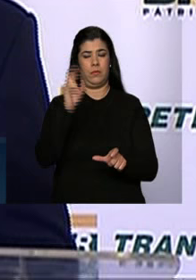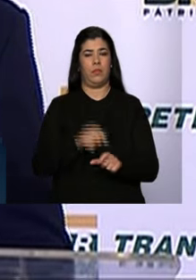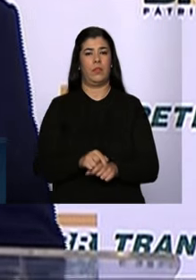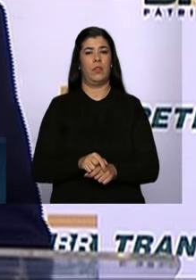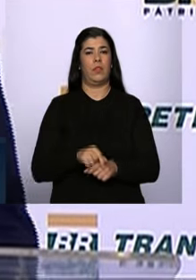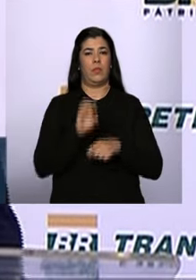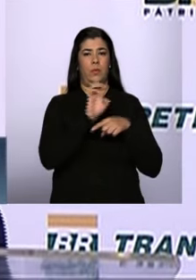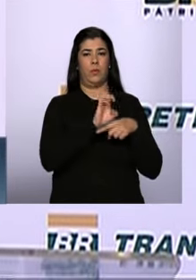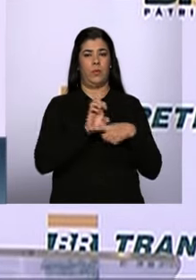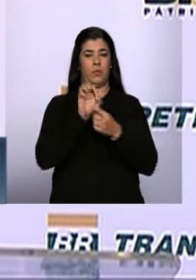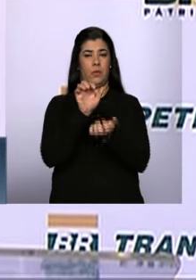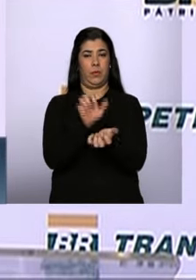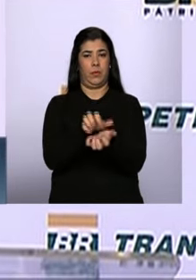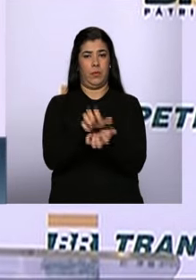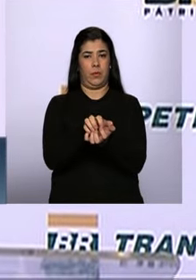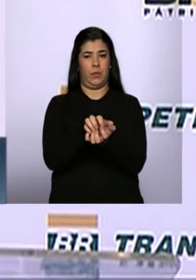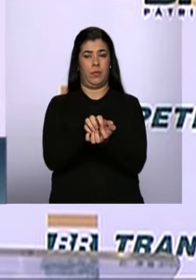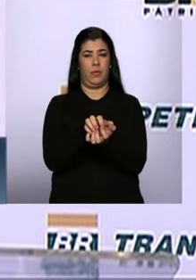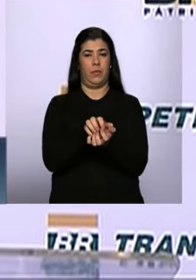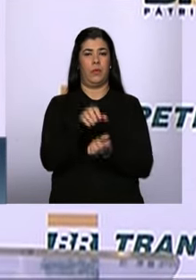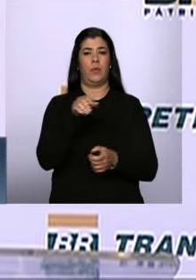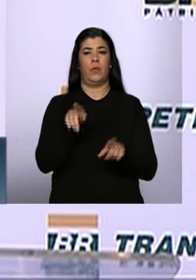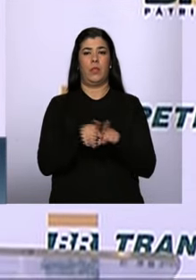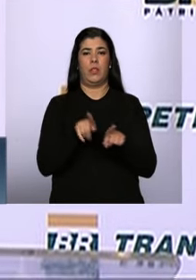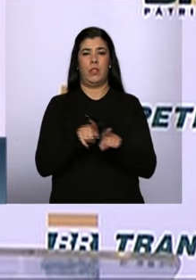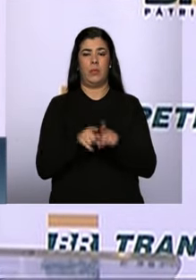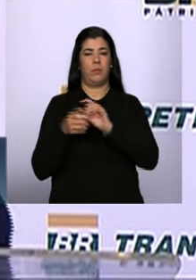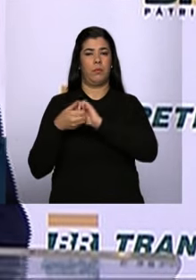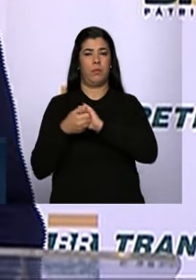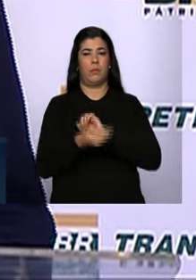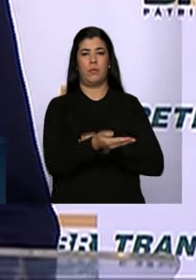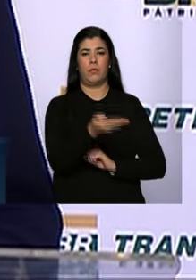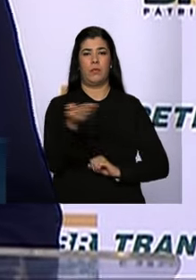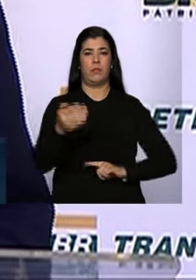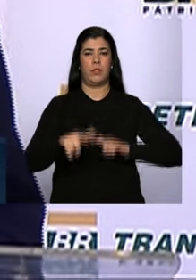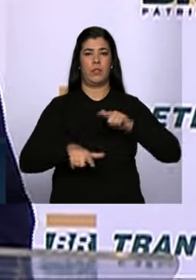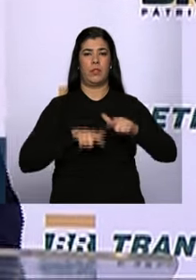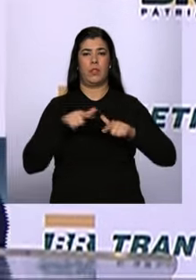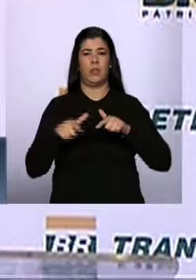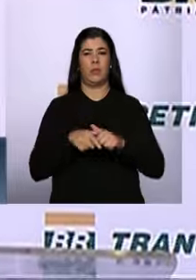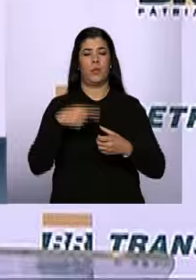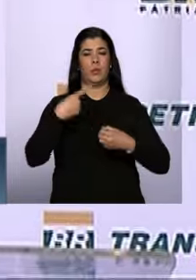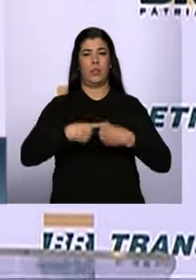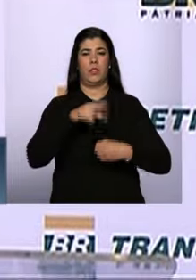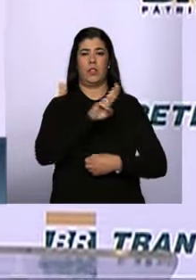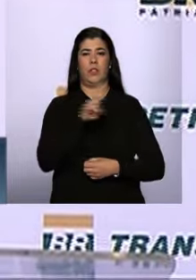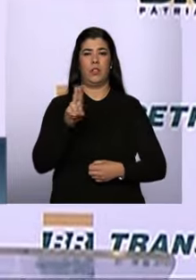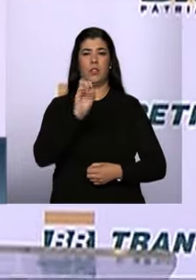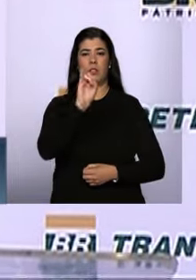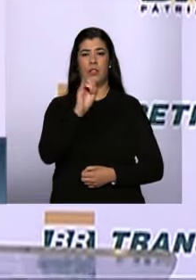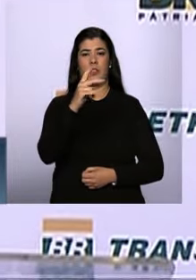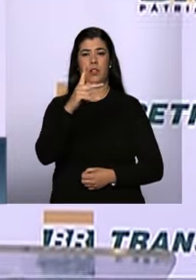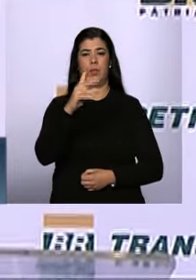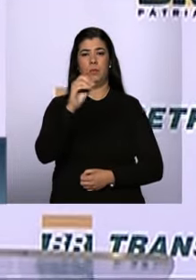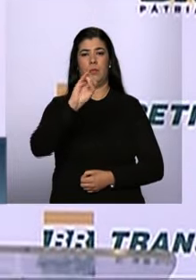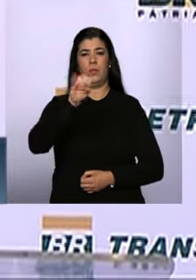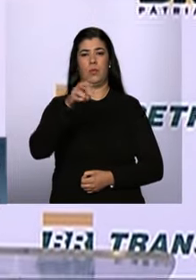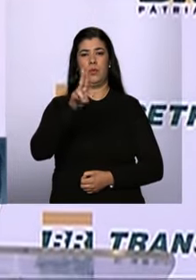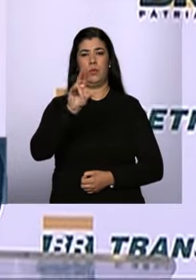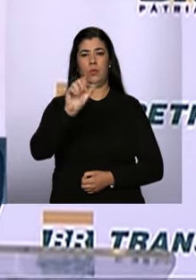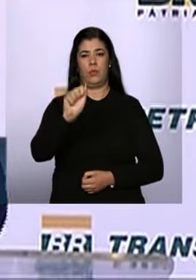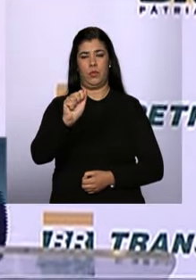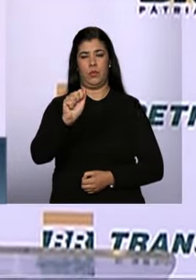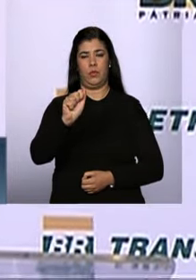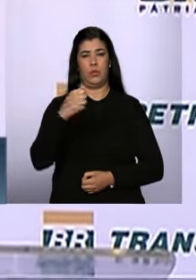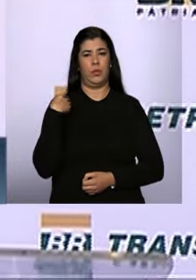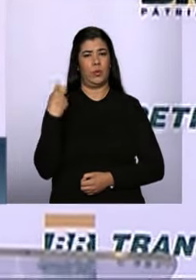também todos os trabalhadores, todos os ipojucanos, cumprimentar todos aqui presentes. Para nós